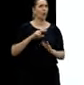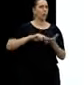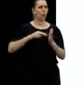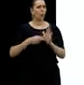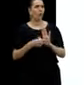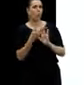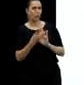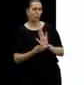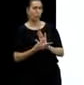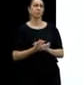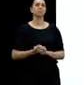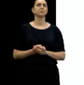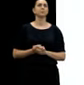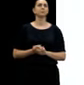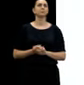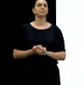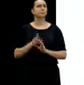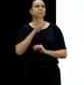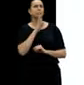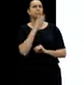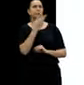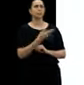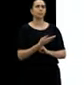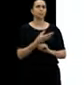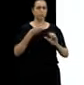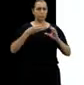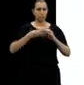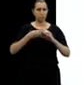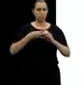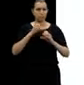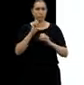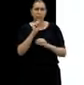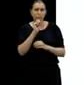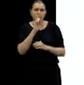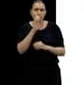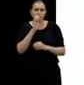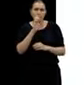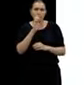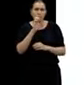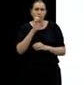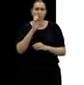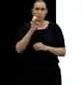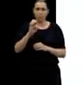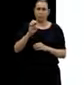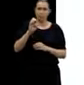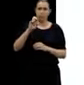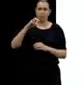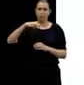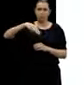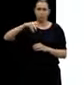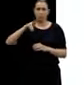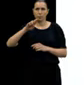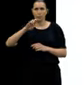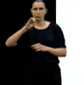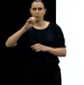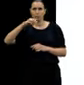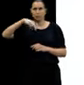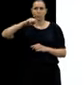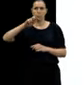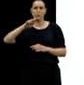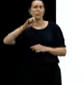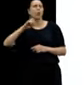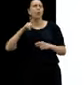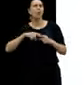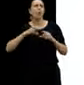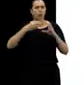significa depois, e elas vão ser conhecidas como células embrionárias. Por que as células-tronco elas são